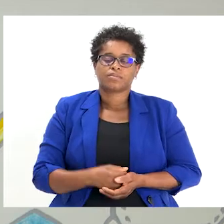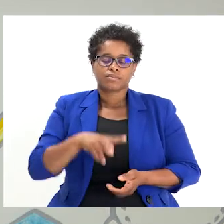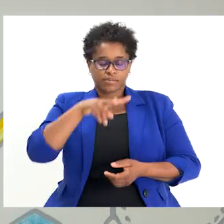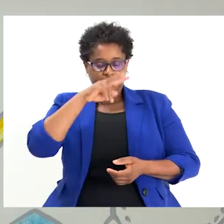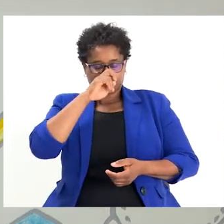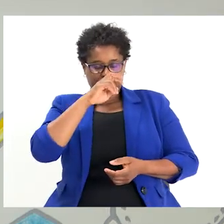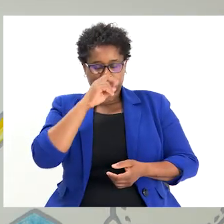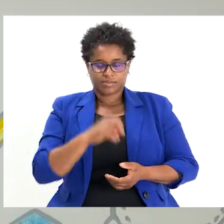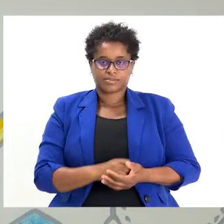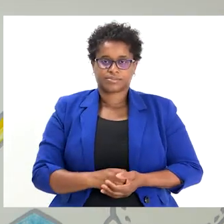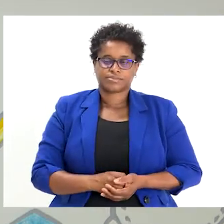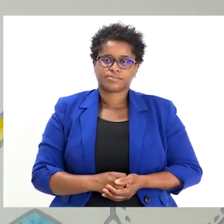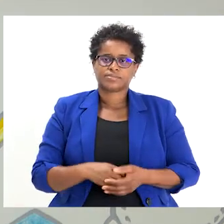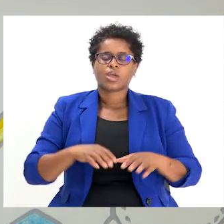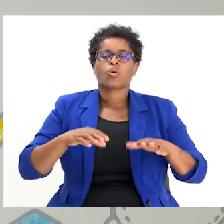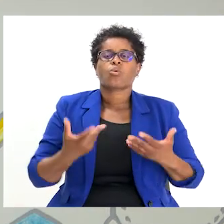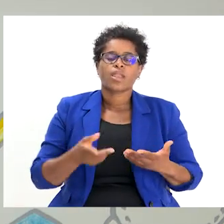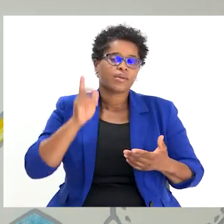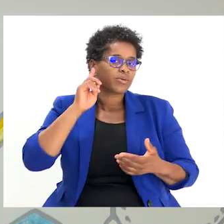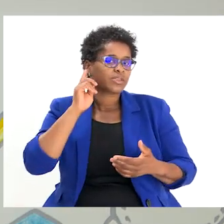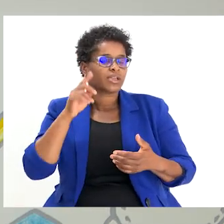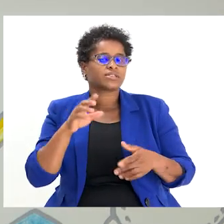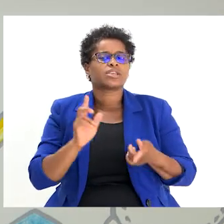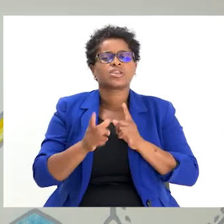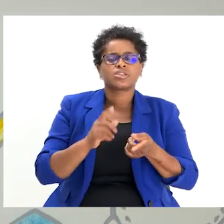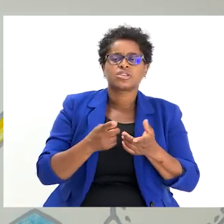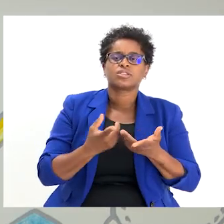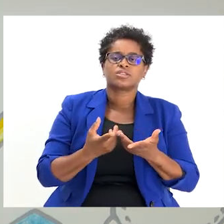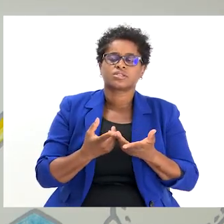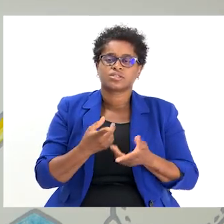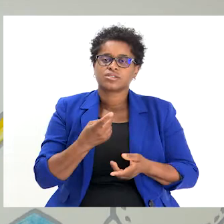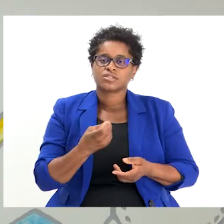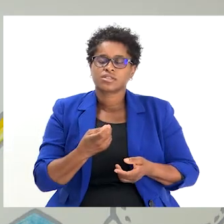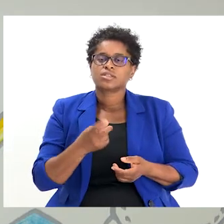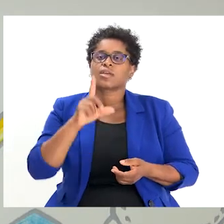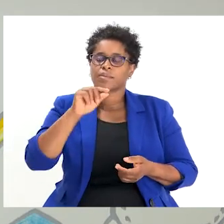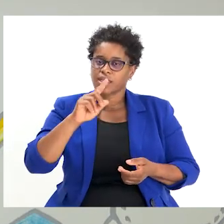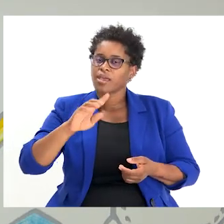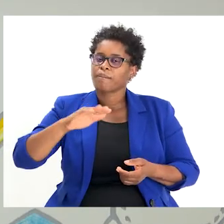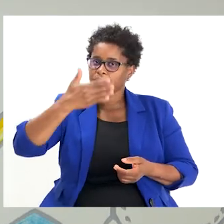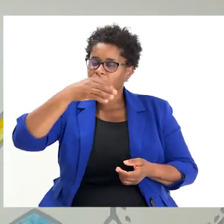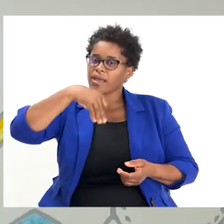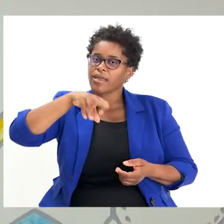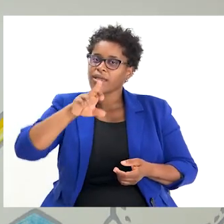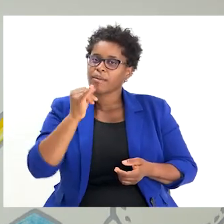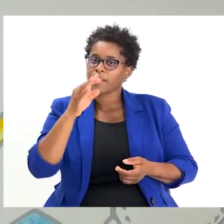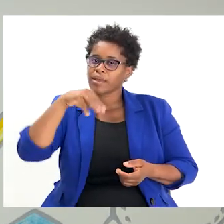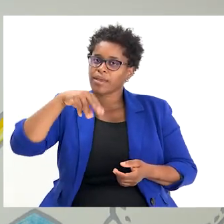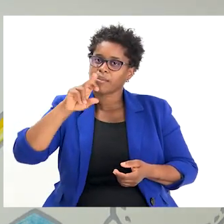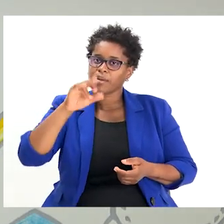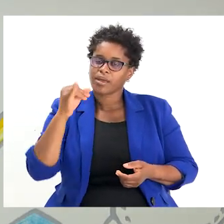Respirar. Quanto é importância? Que tipo de necessidade? Também é primária, porque é